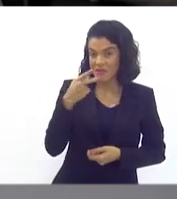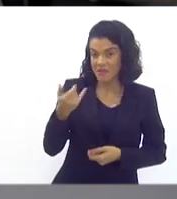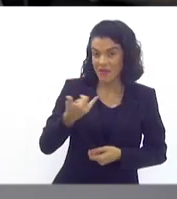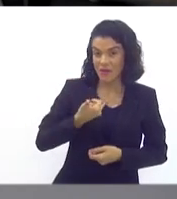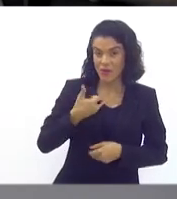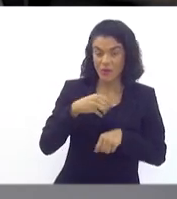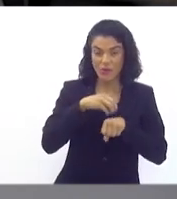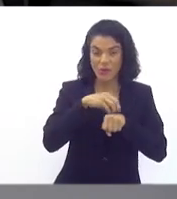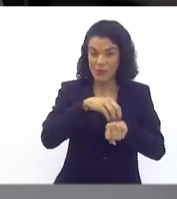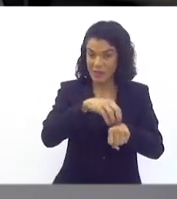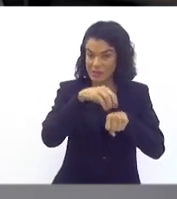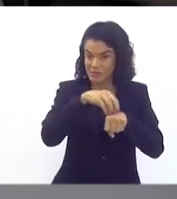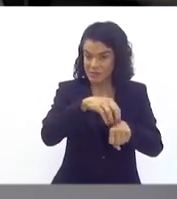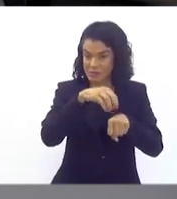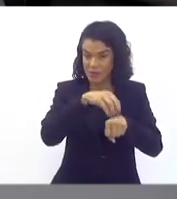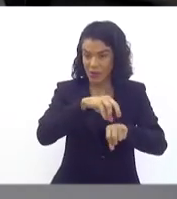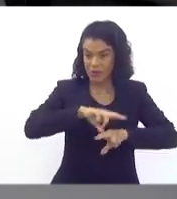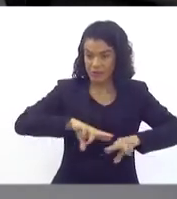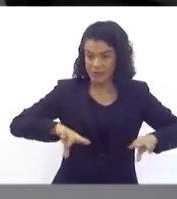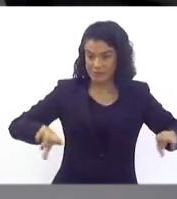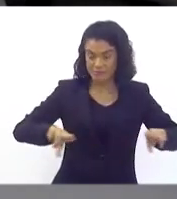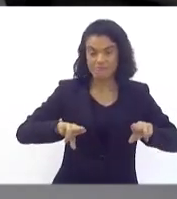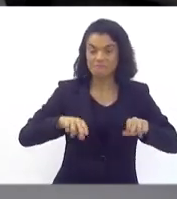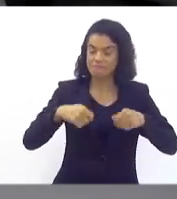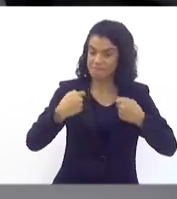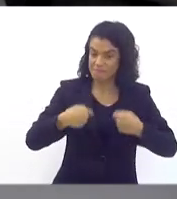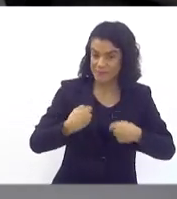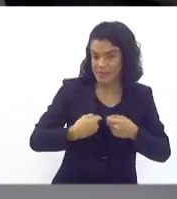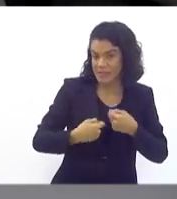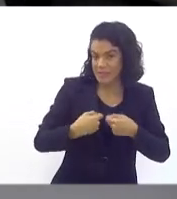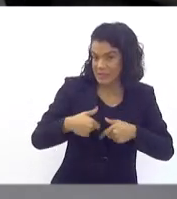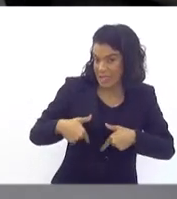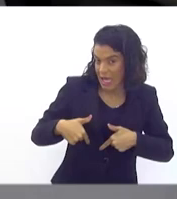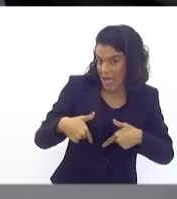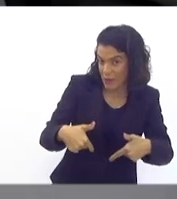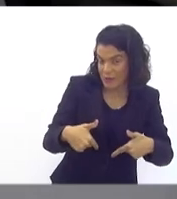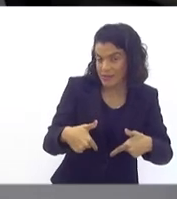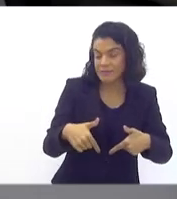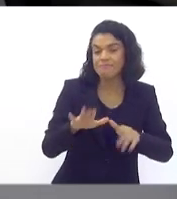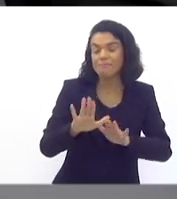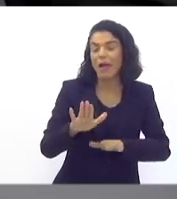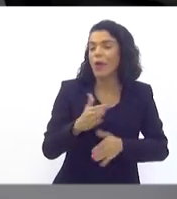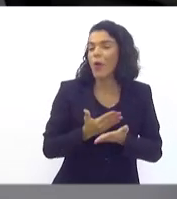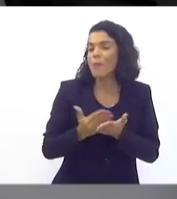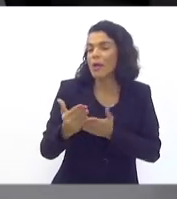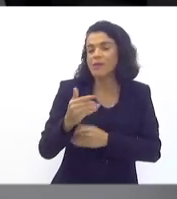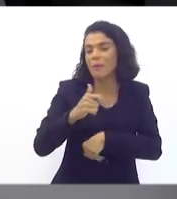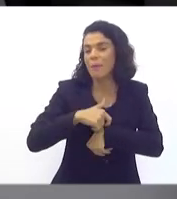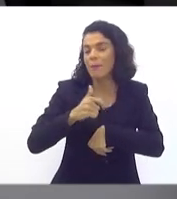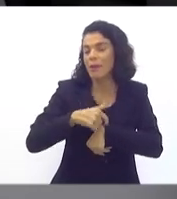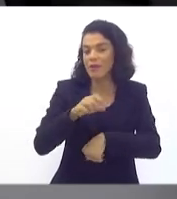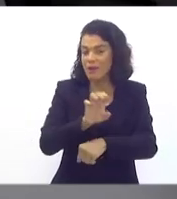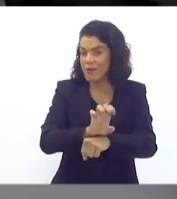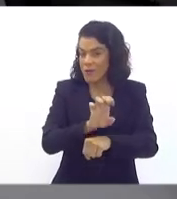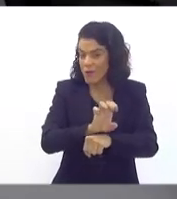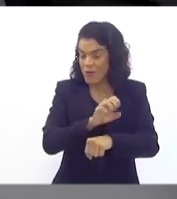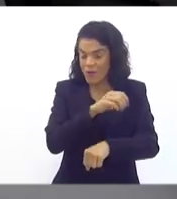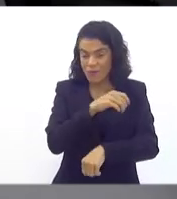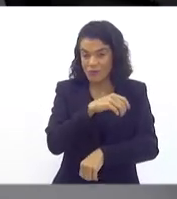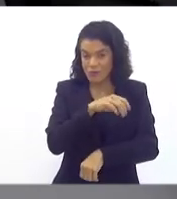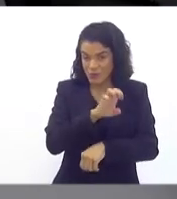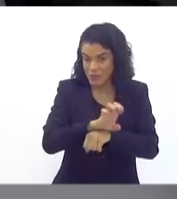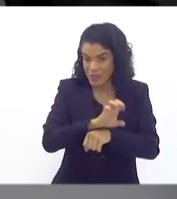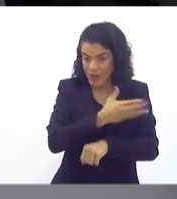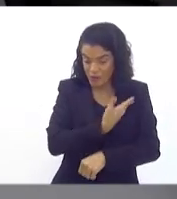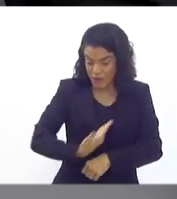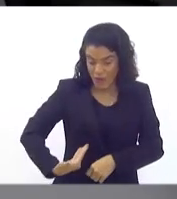transporte né as coisas né tem que acontecer mas só acontece a partir do momento que o governo põe